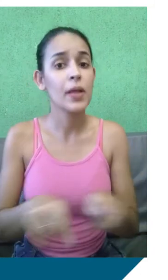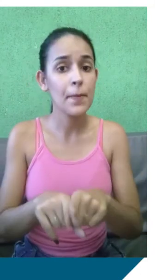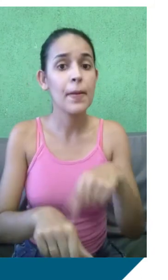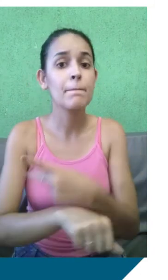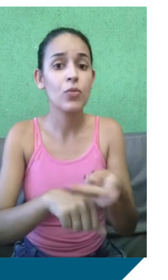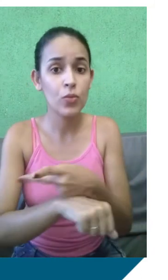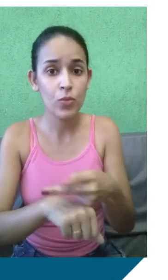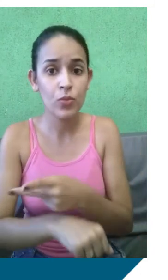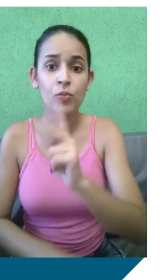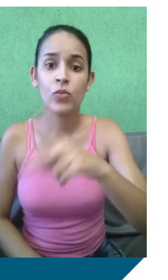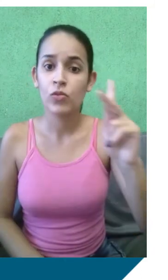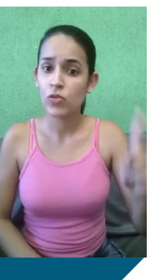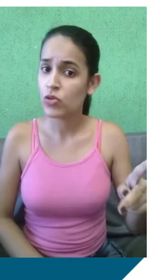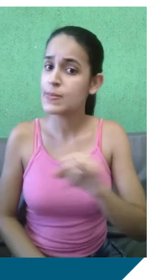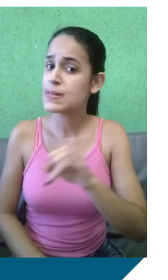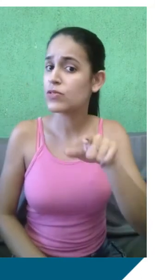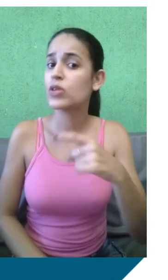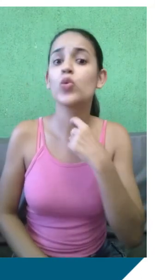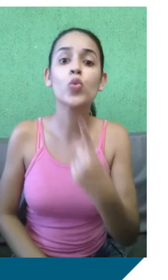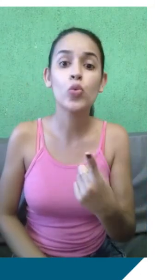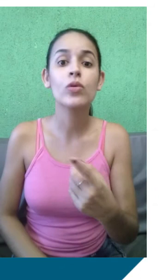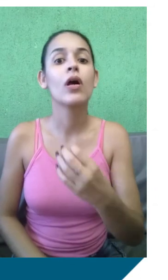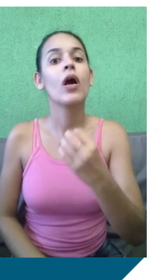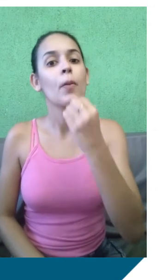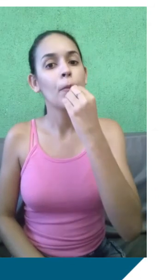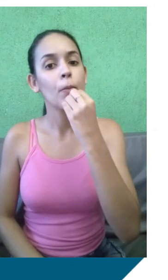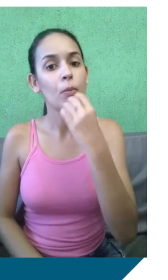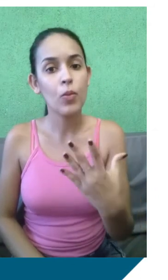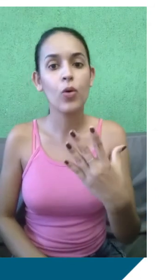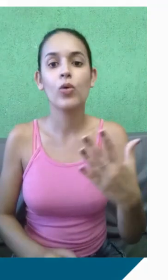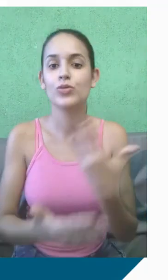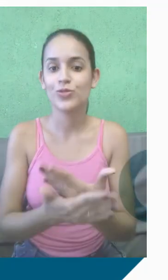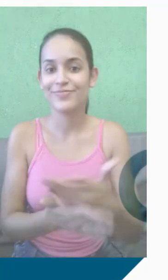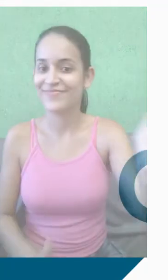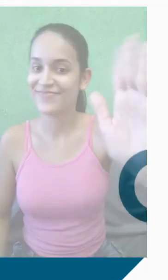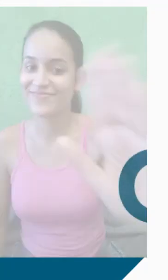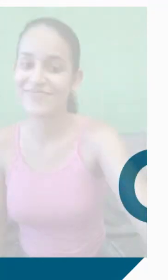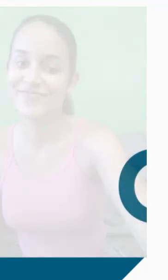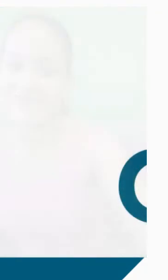consultem o mediador do seu polo para retirar as dúvidas. Bons estudos!